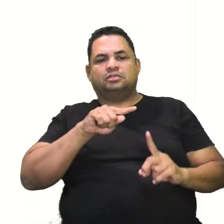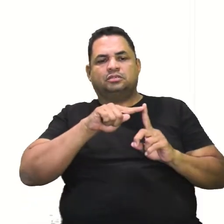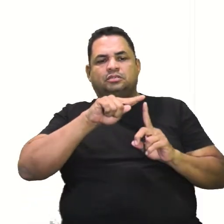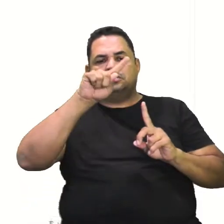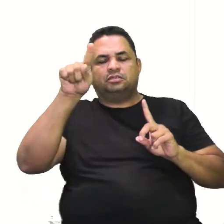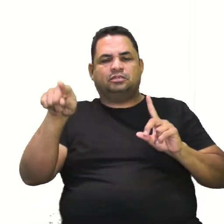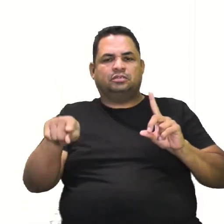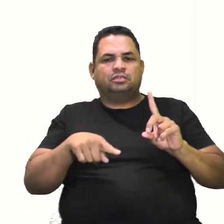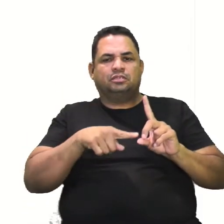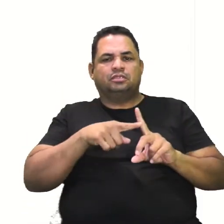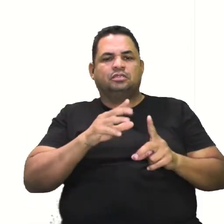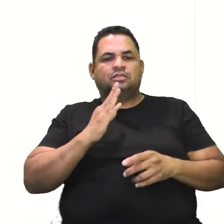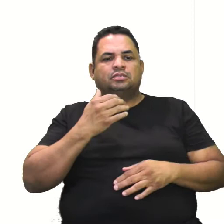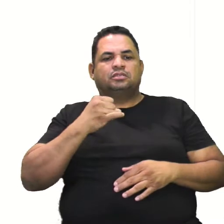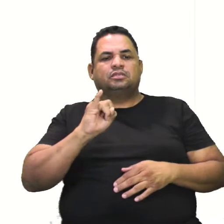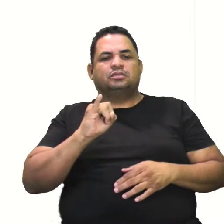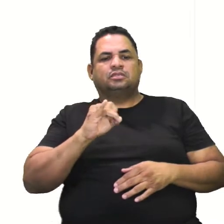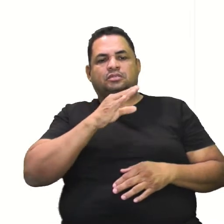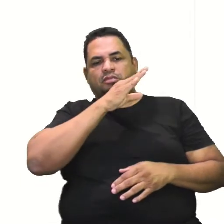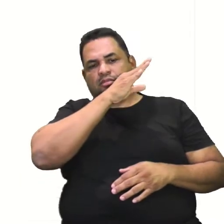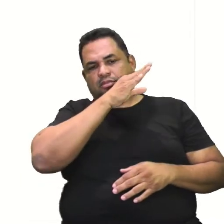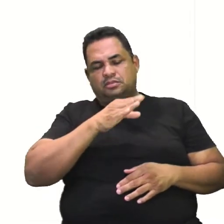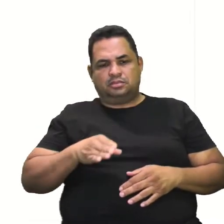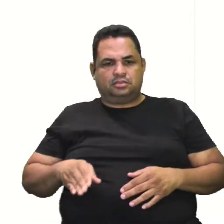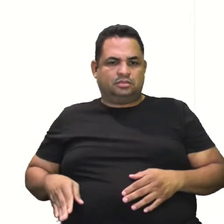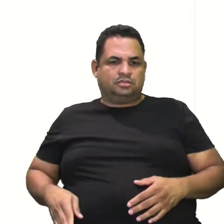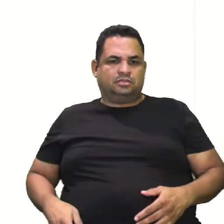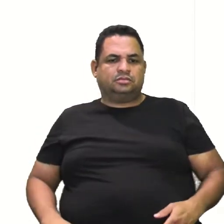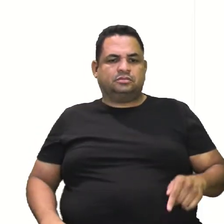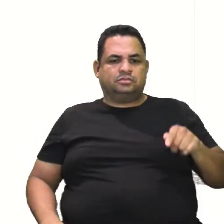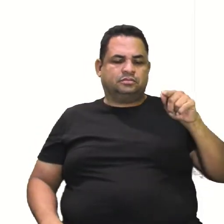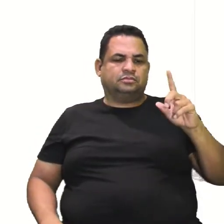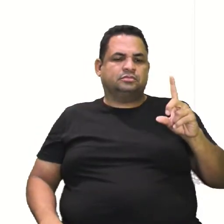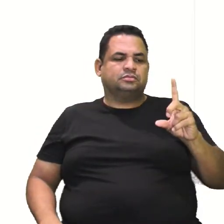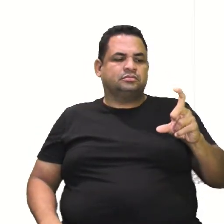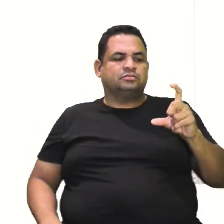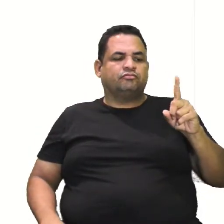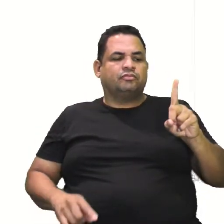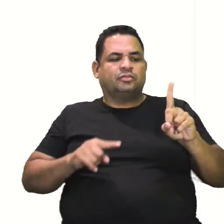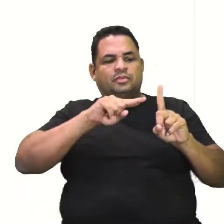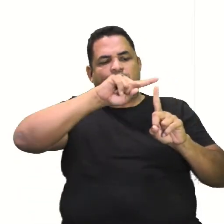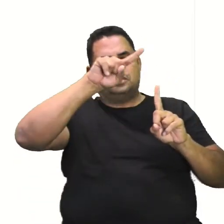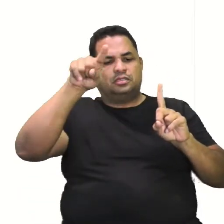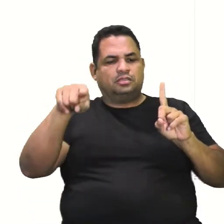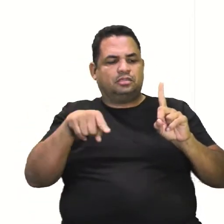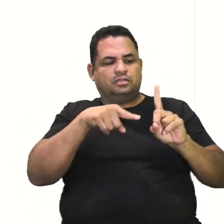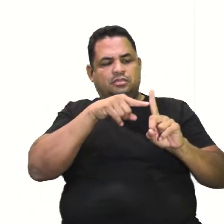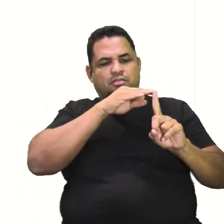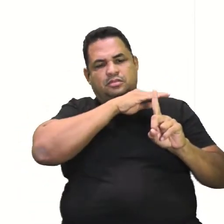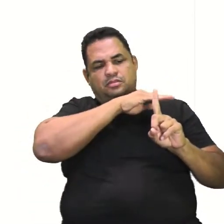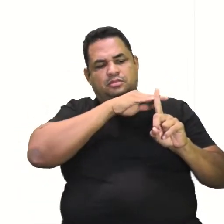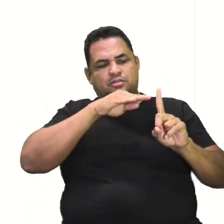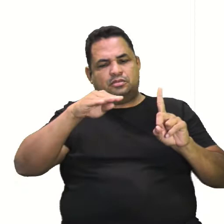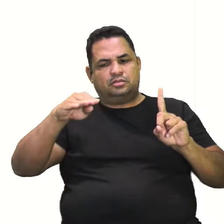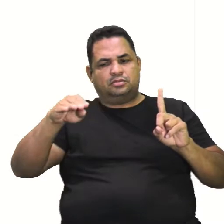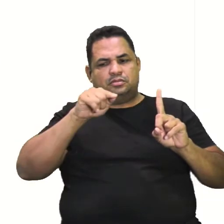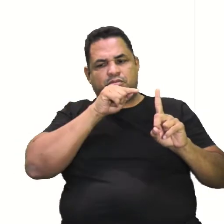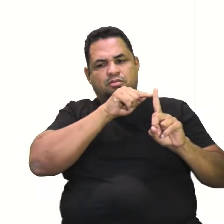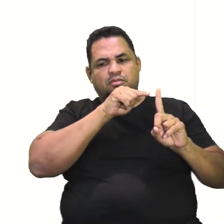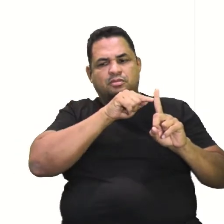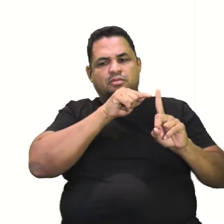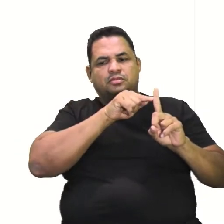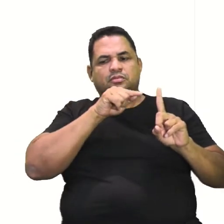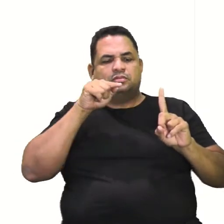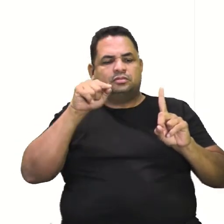nesse caso, né, se ela é secante, ela corta a circunferência, né, ela atravessa, então ela tem